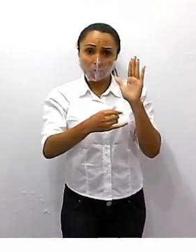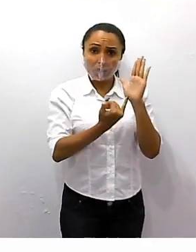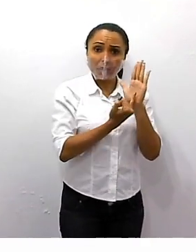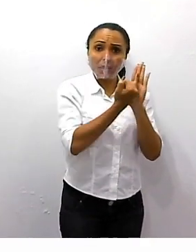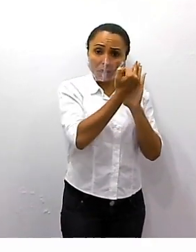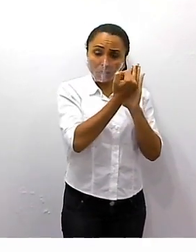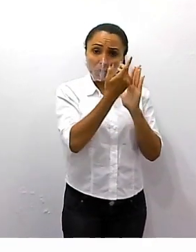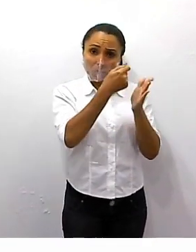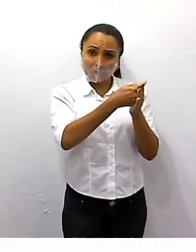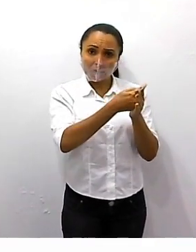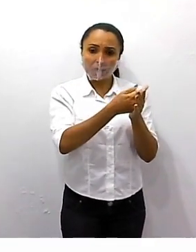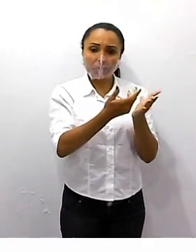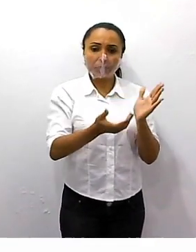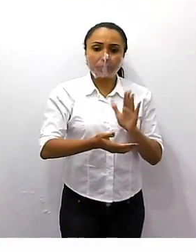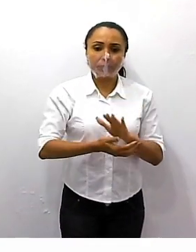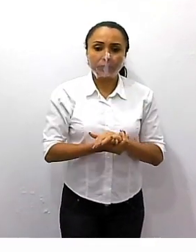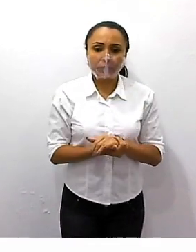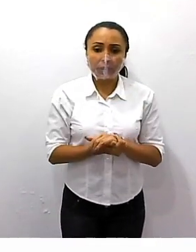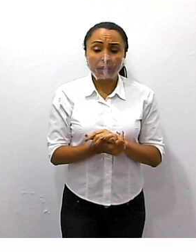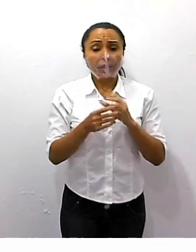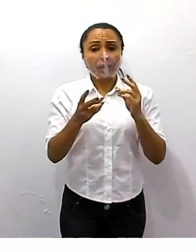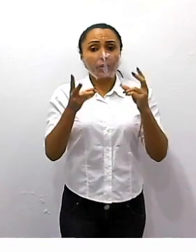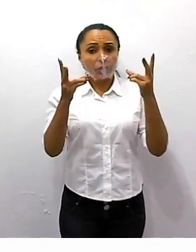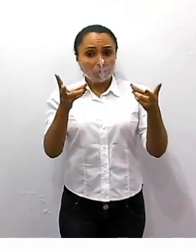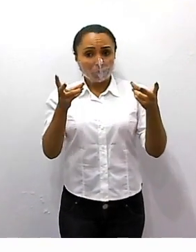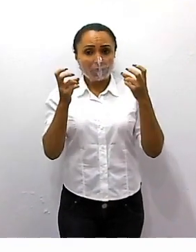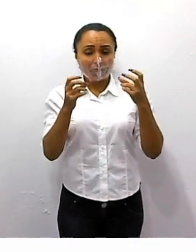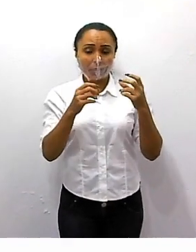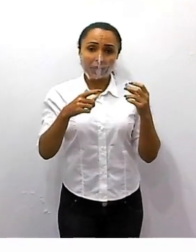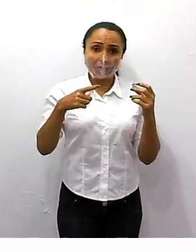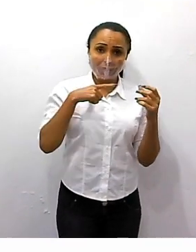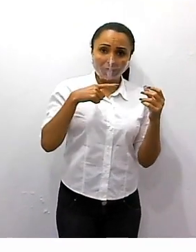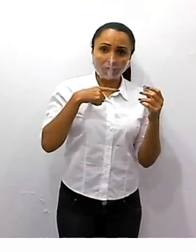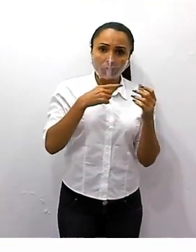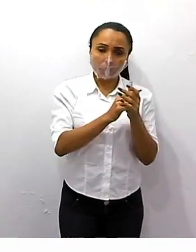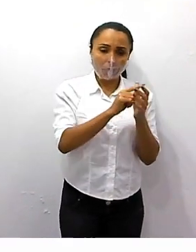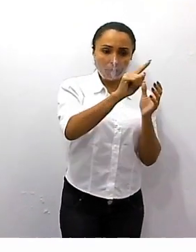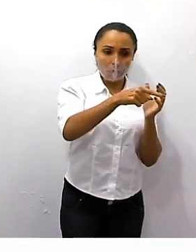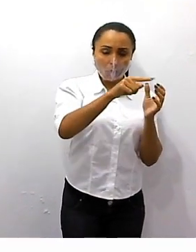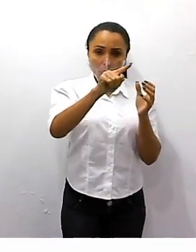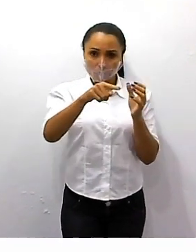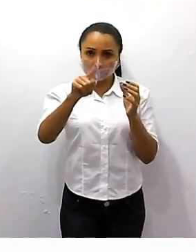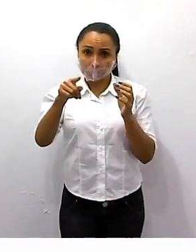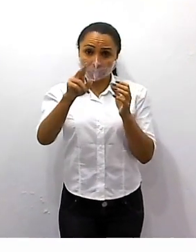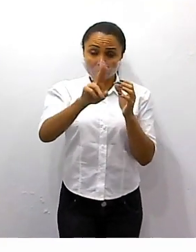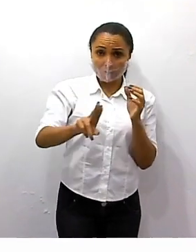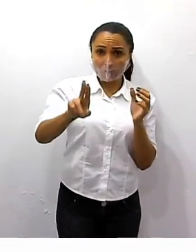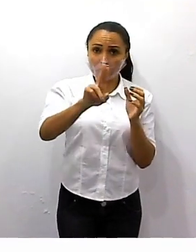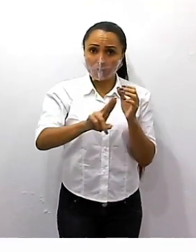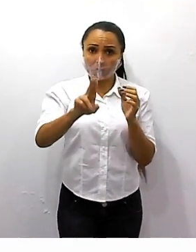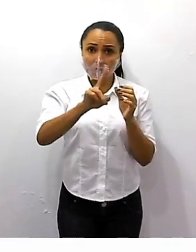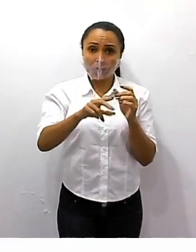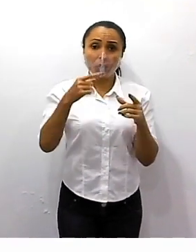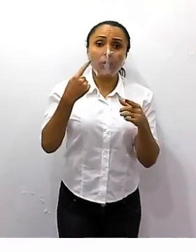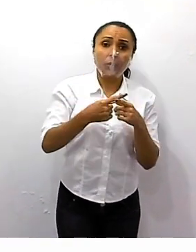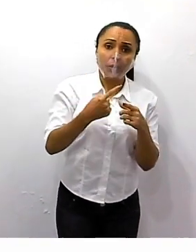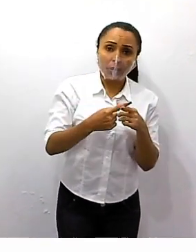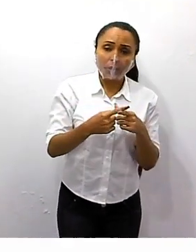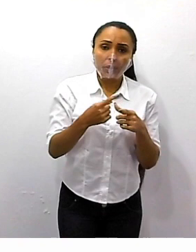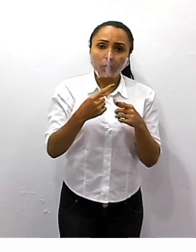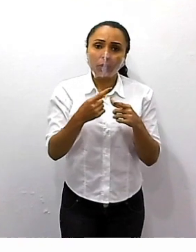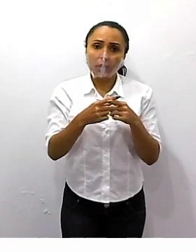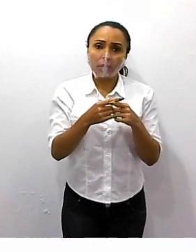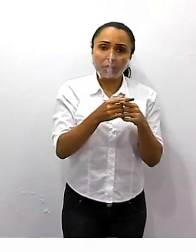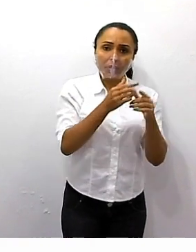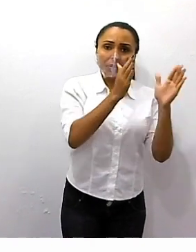imposto a pagar. Se a gente perceber, gente, eu tenho aí que a vírgula, ela está sendo utilizada, por quê? Para